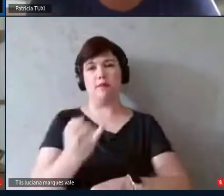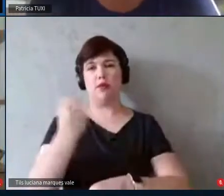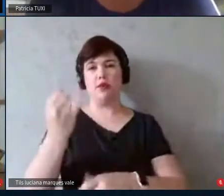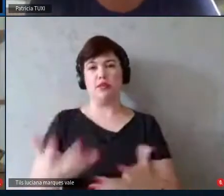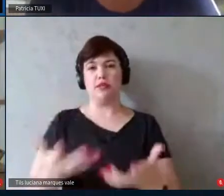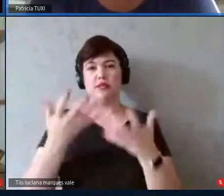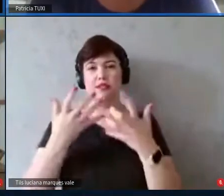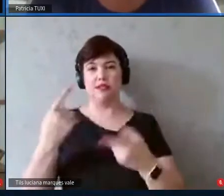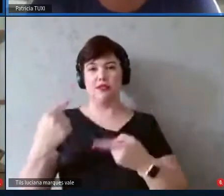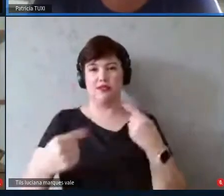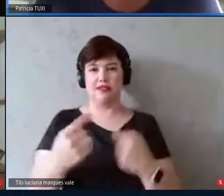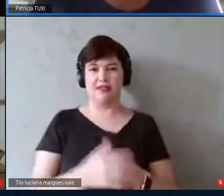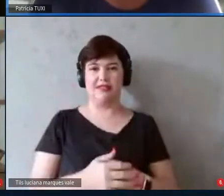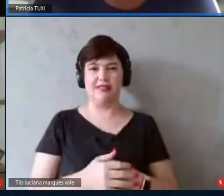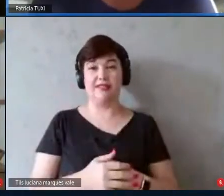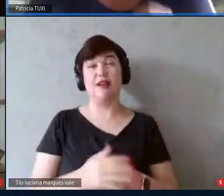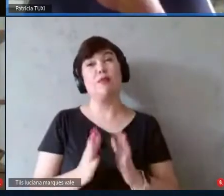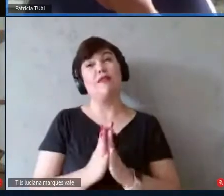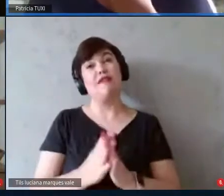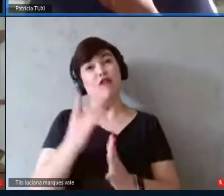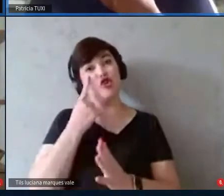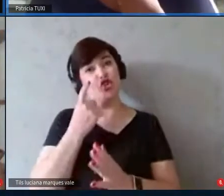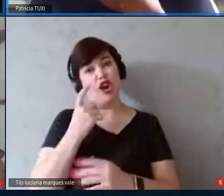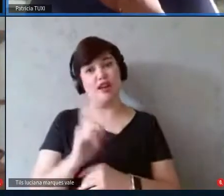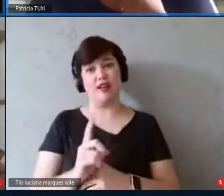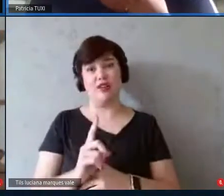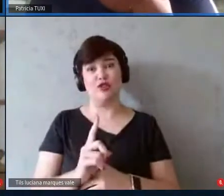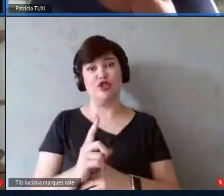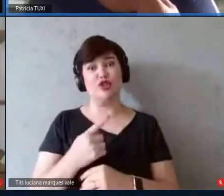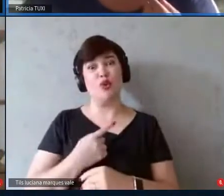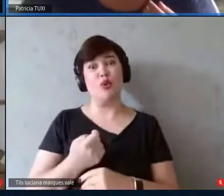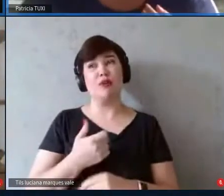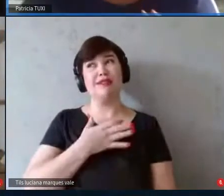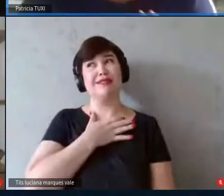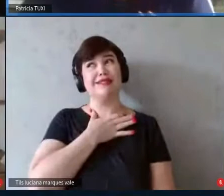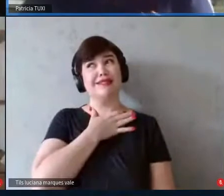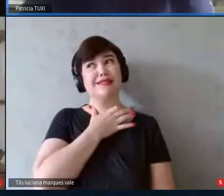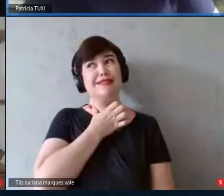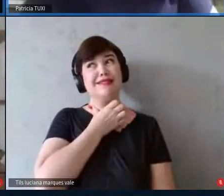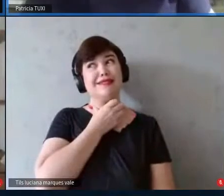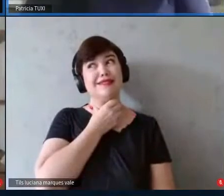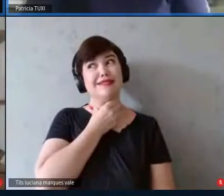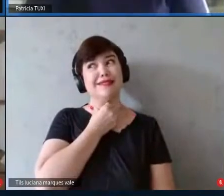faça chorar, por favor. Já estou para não começar agora.